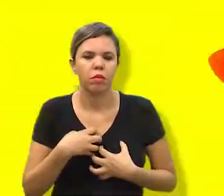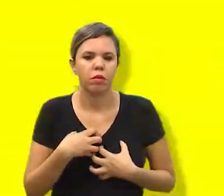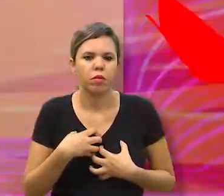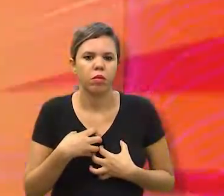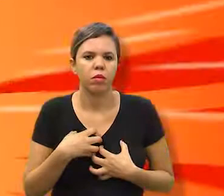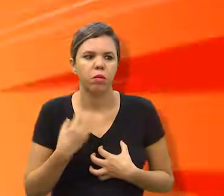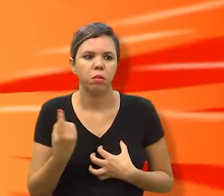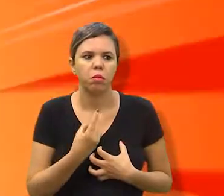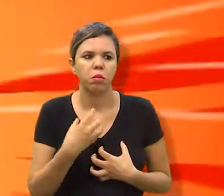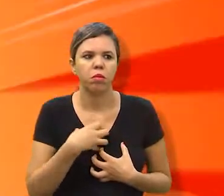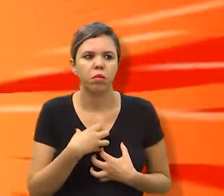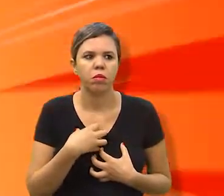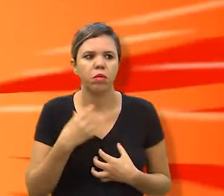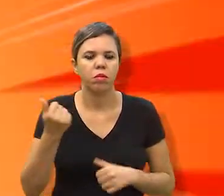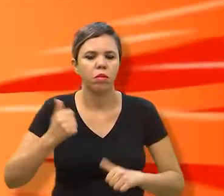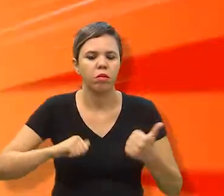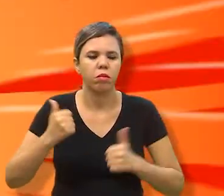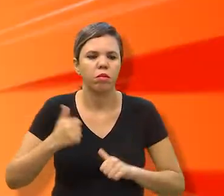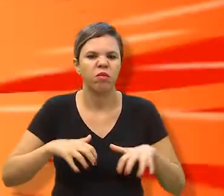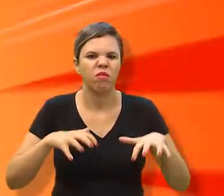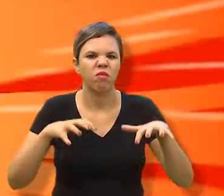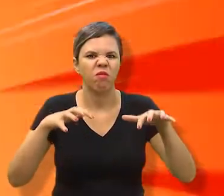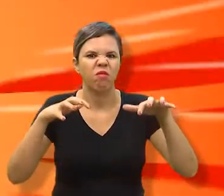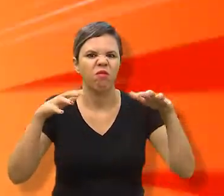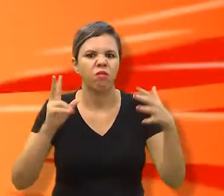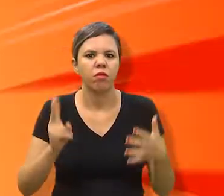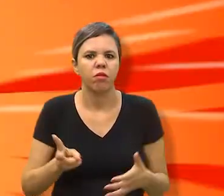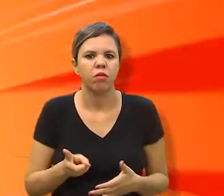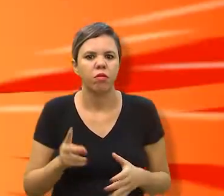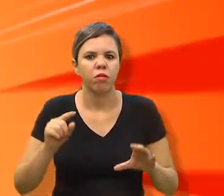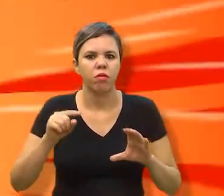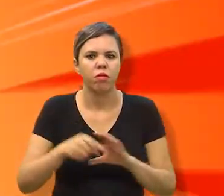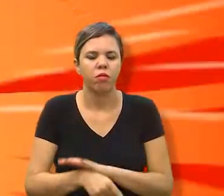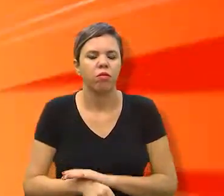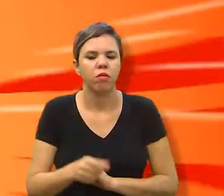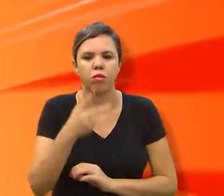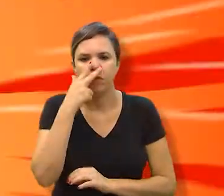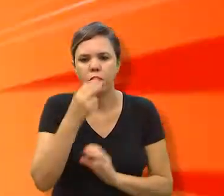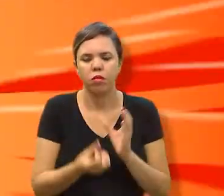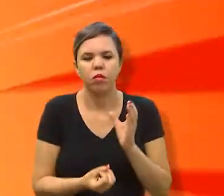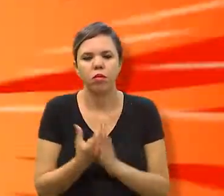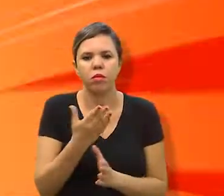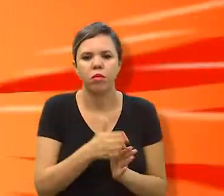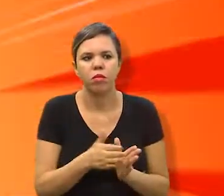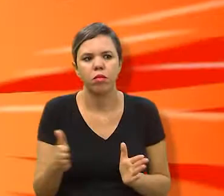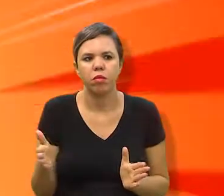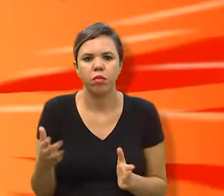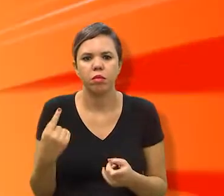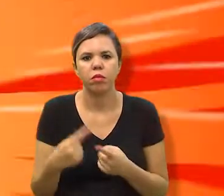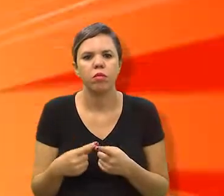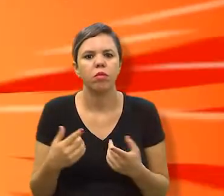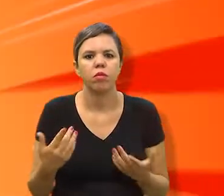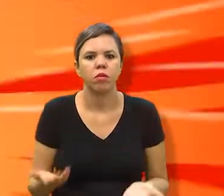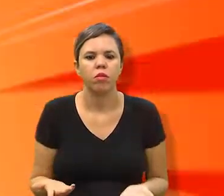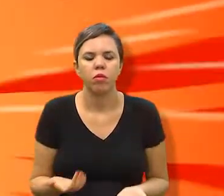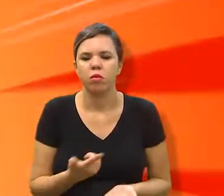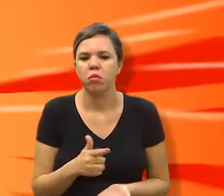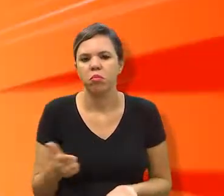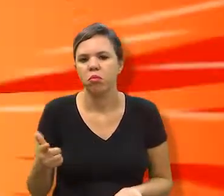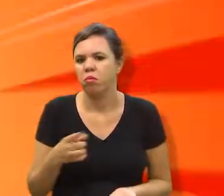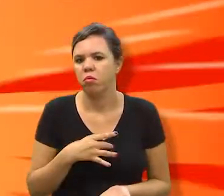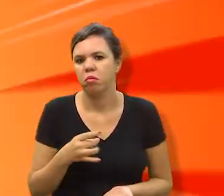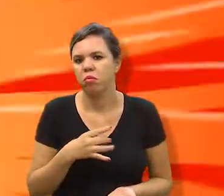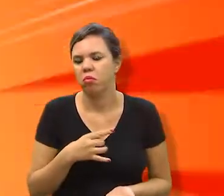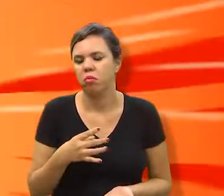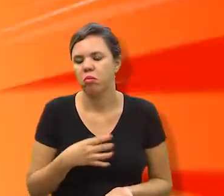real. Então essas análises de monstros no monstruário é sempre mais profunda do que parece, porque assim, não é